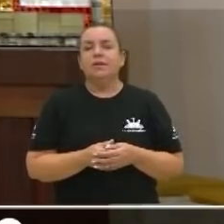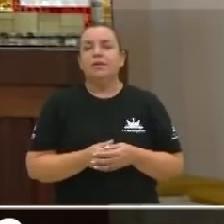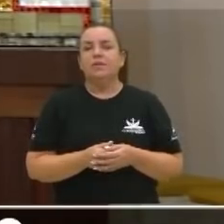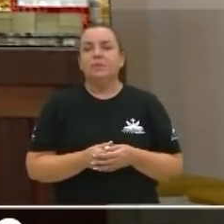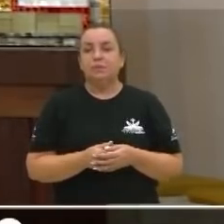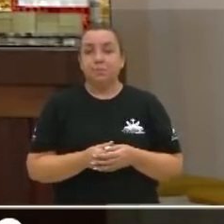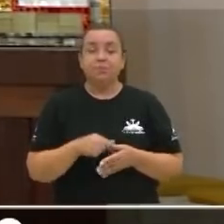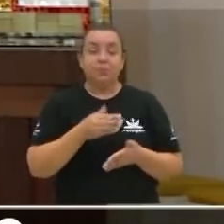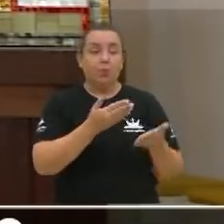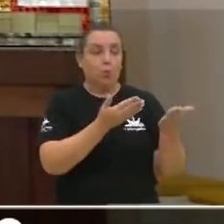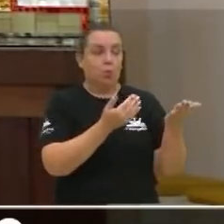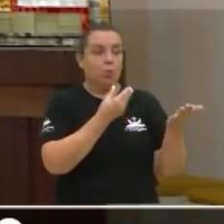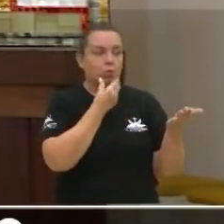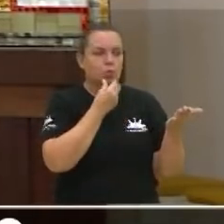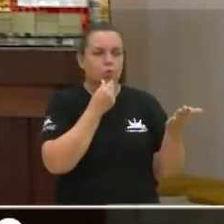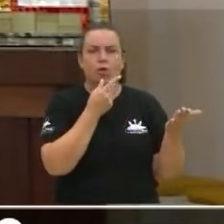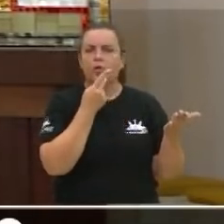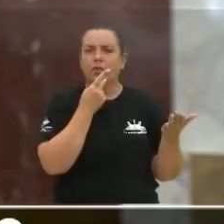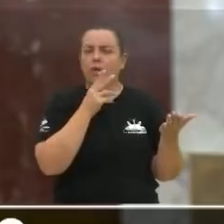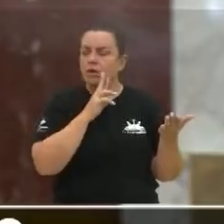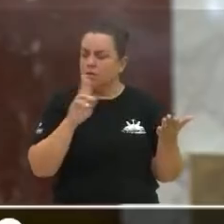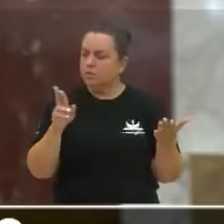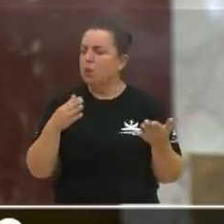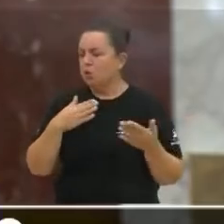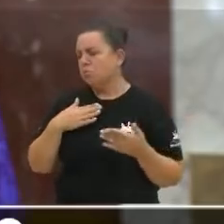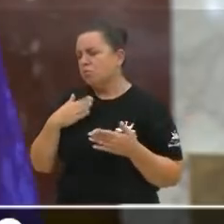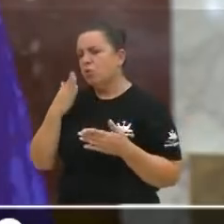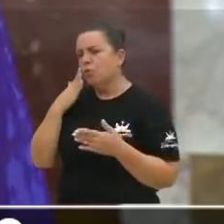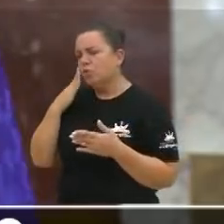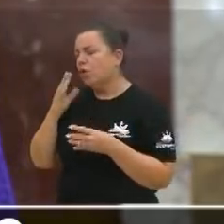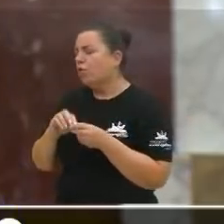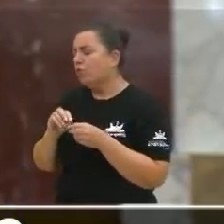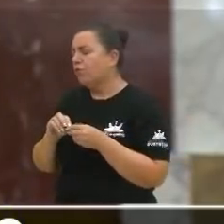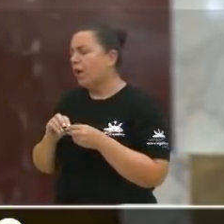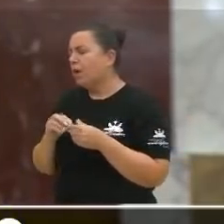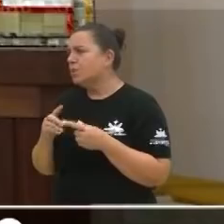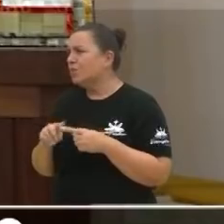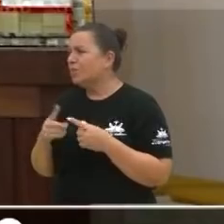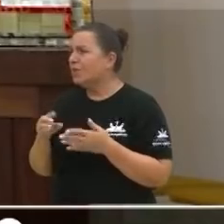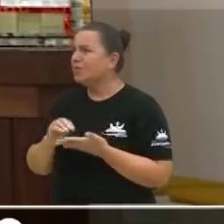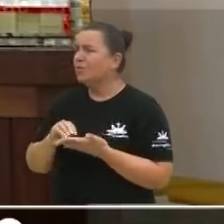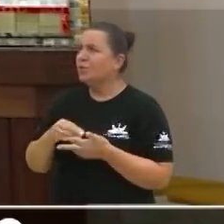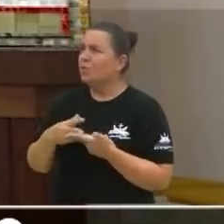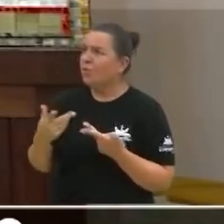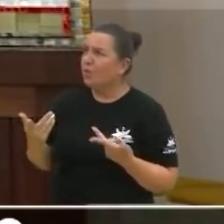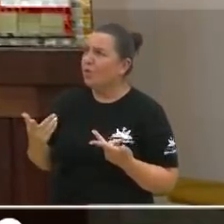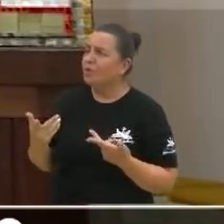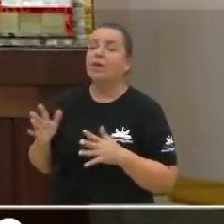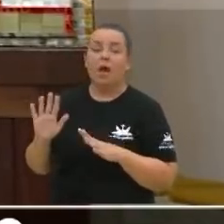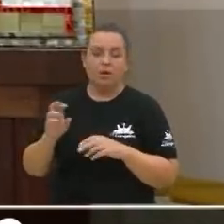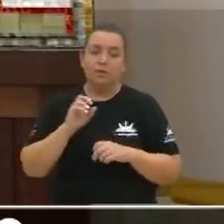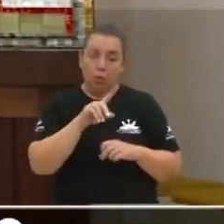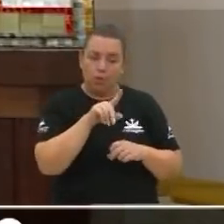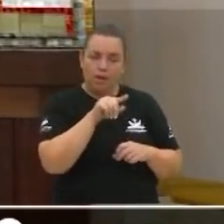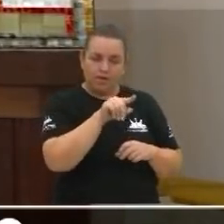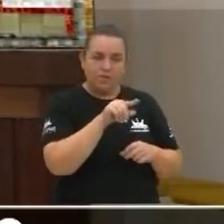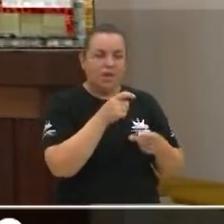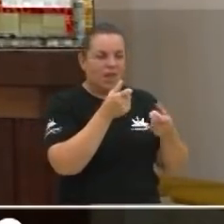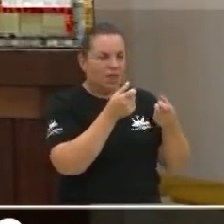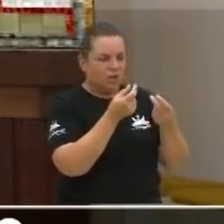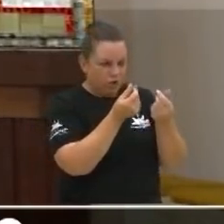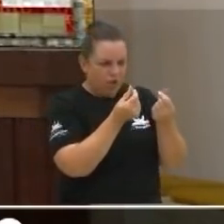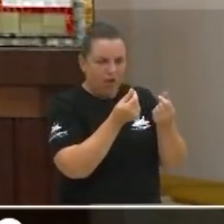e o jovem disse essas coisas eu tenho feito eu te falta alguma coisa vai venda tudo que